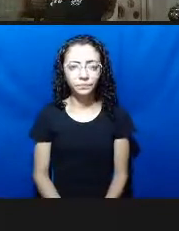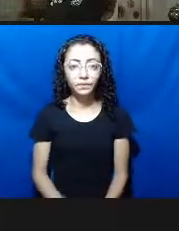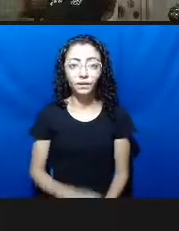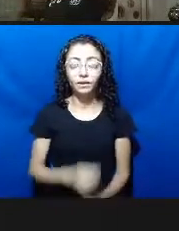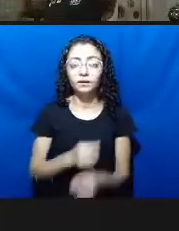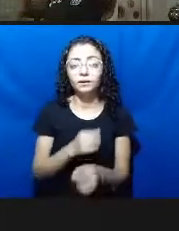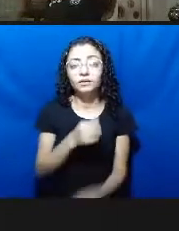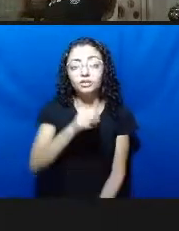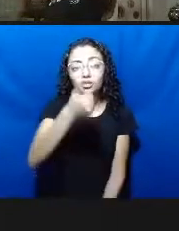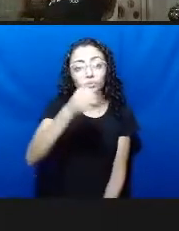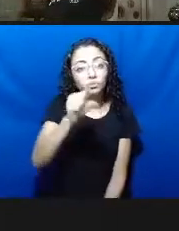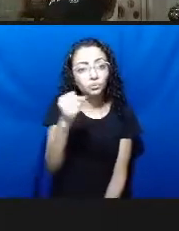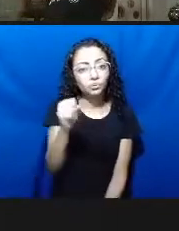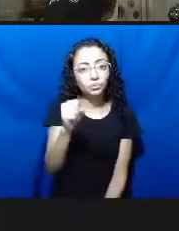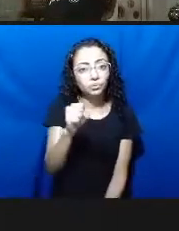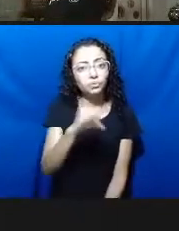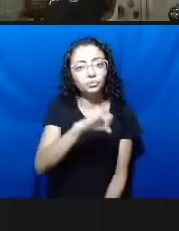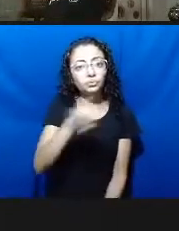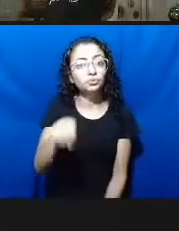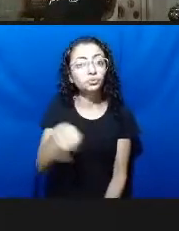junho de